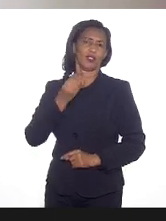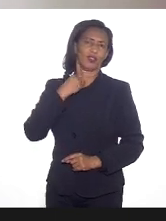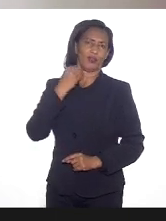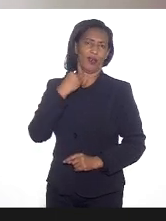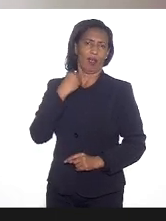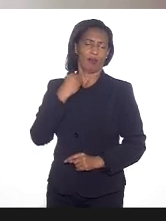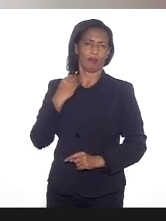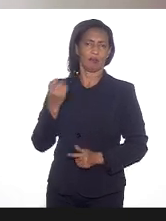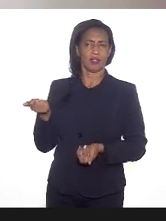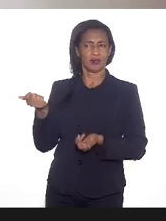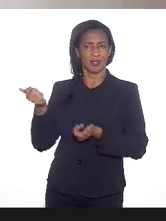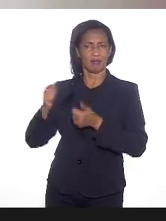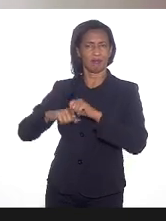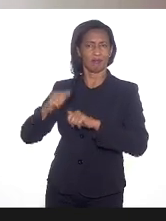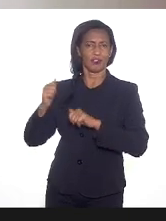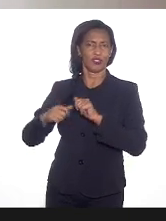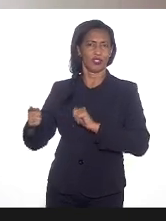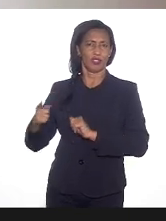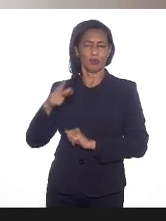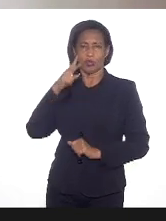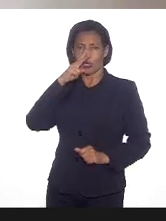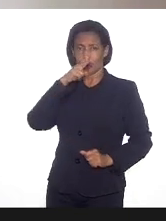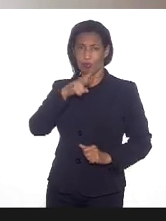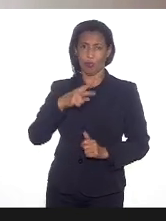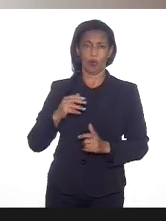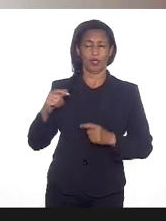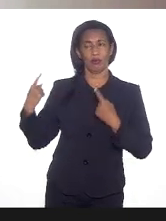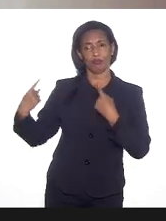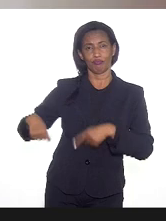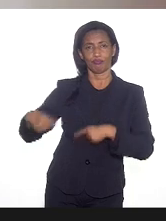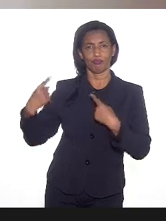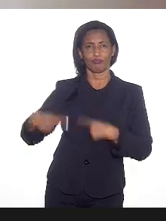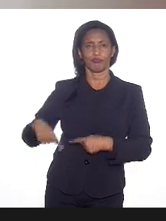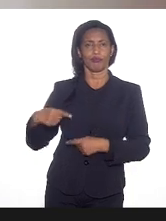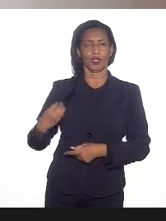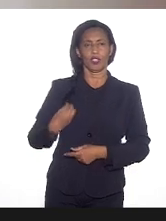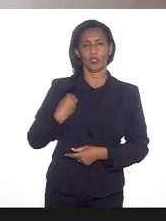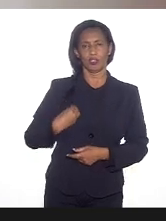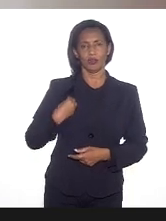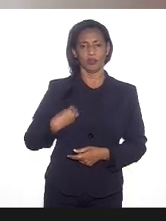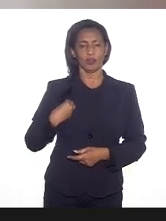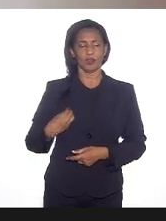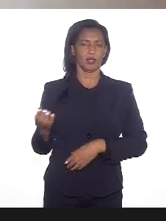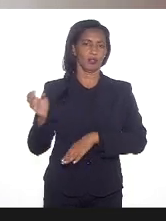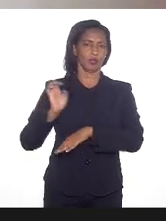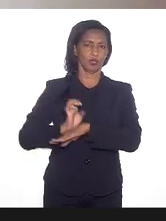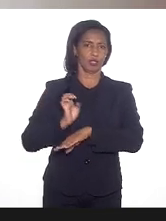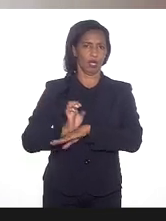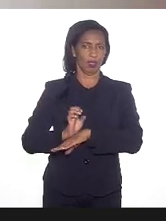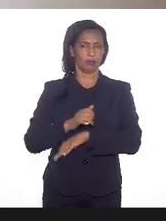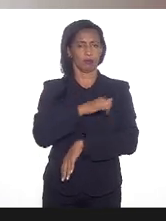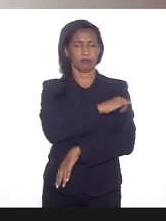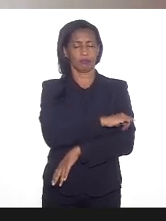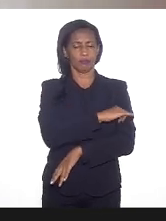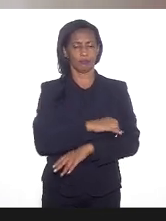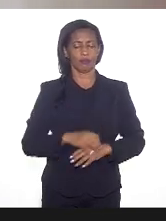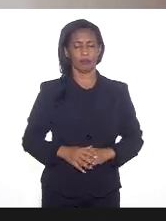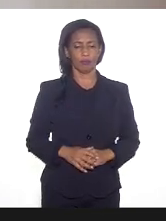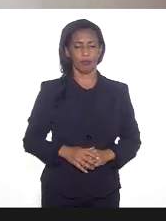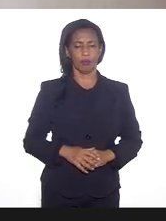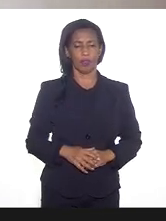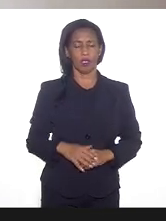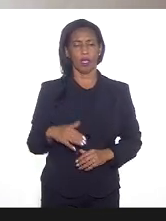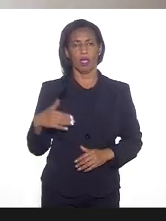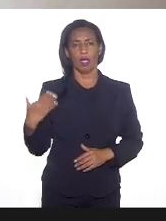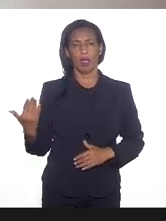dinâmica, né, da correlação de forças e das disputas que a gente vivencia no Estado do Rio de Janeiro. A gente, ao